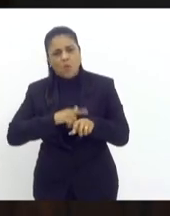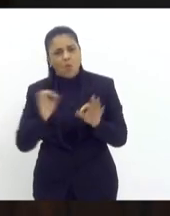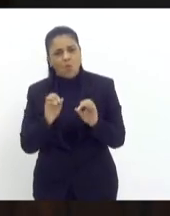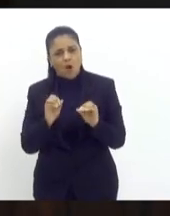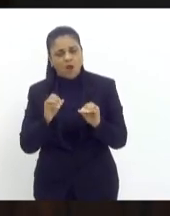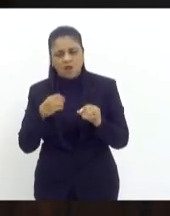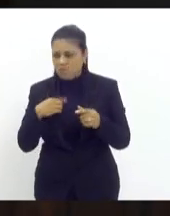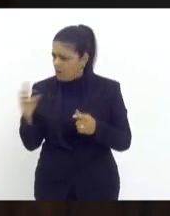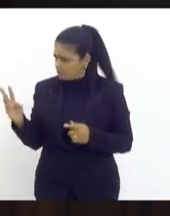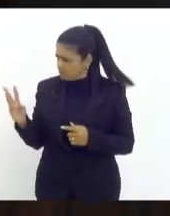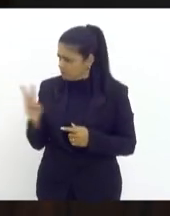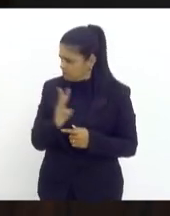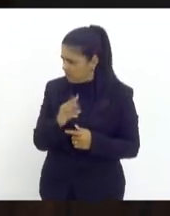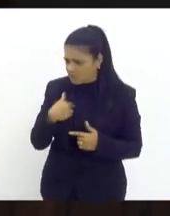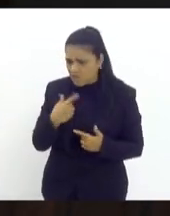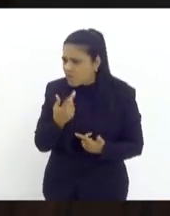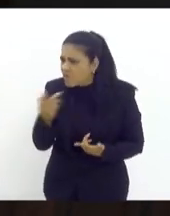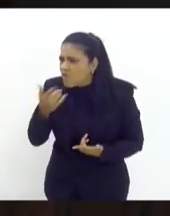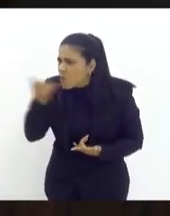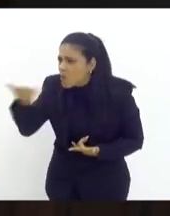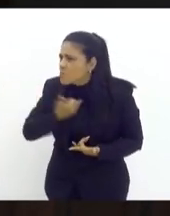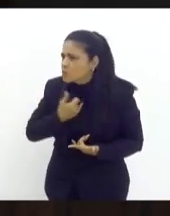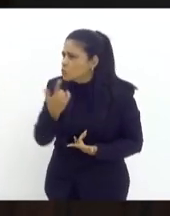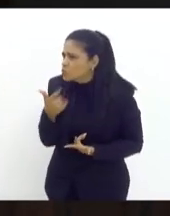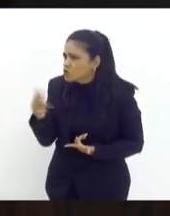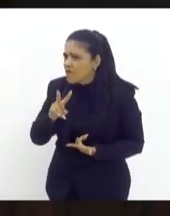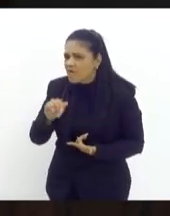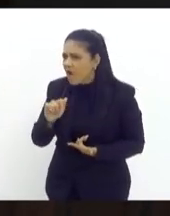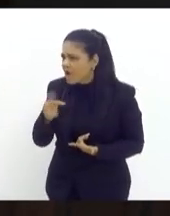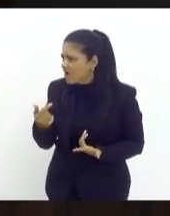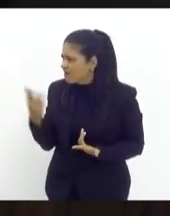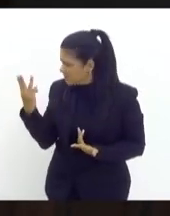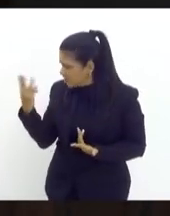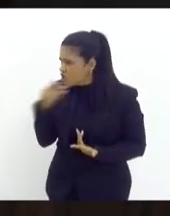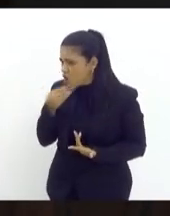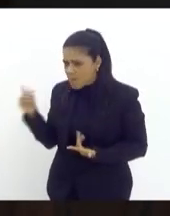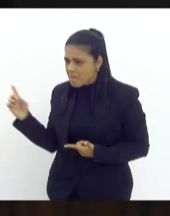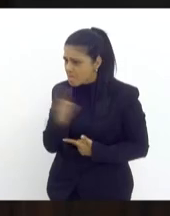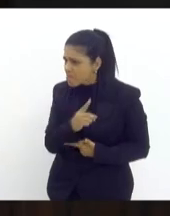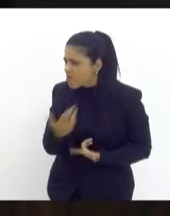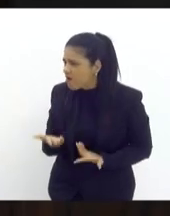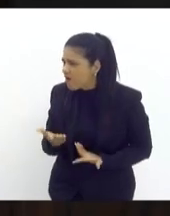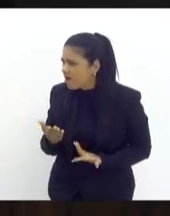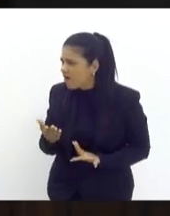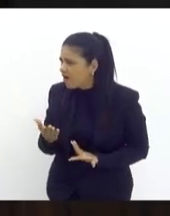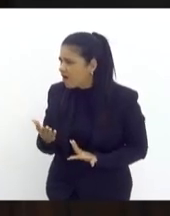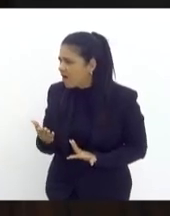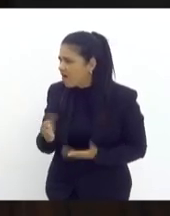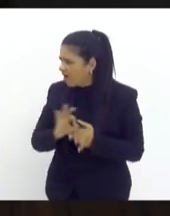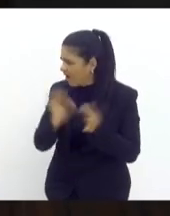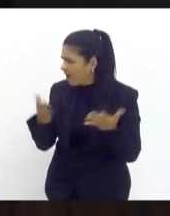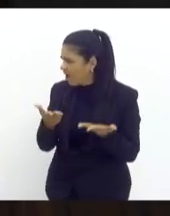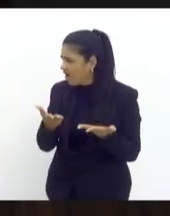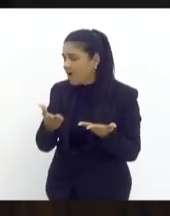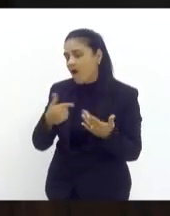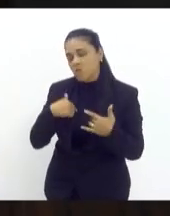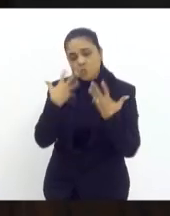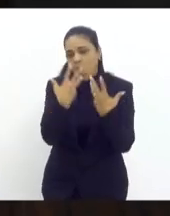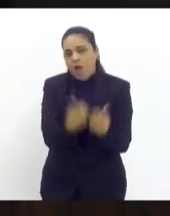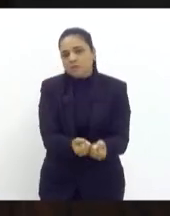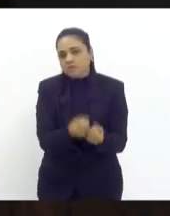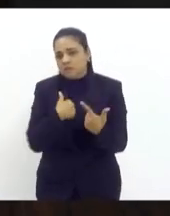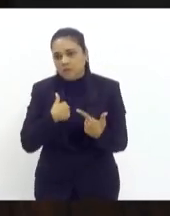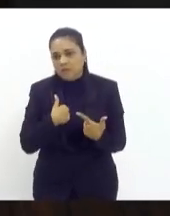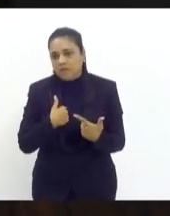vi os homens entrando falei você disse que não tinha mais vaga e agora três homens podem entrar aí eu não admiti né e